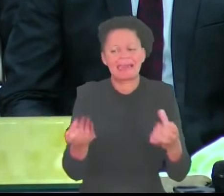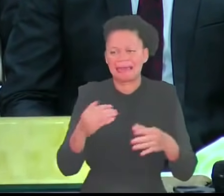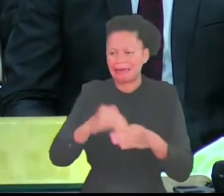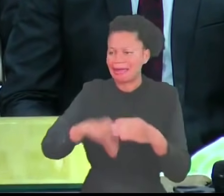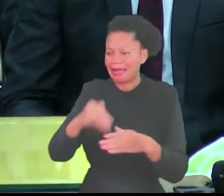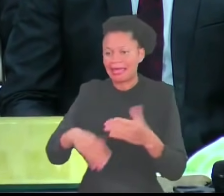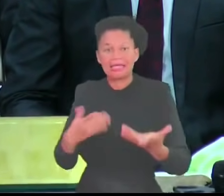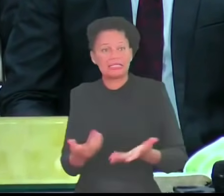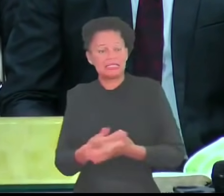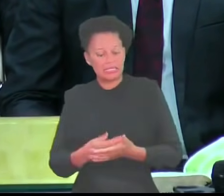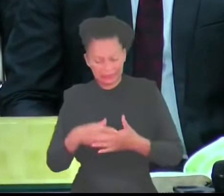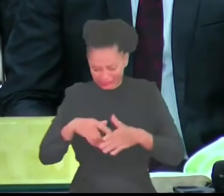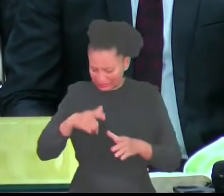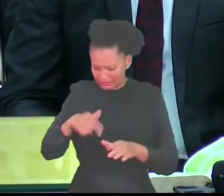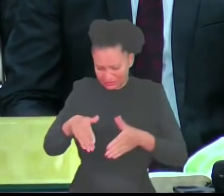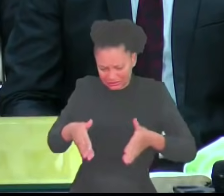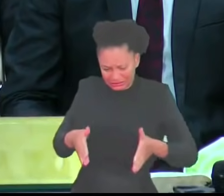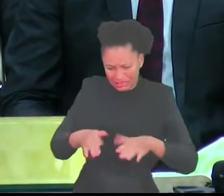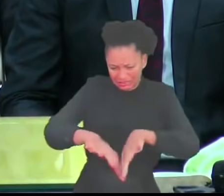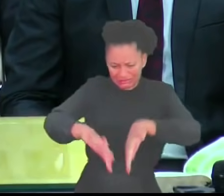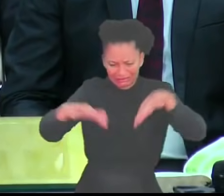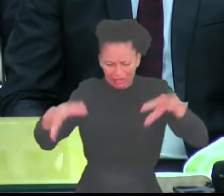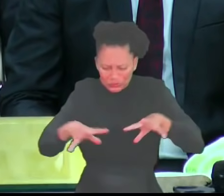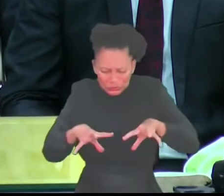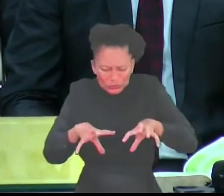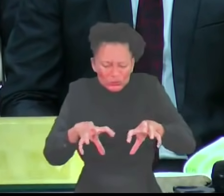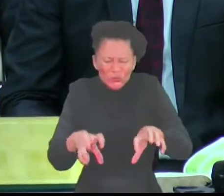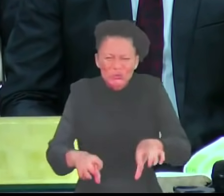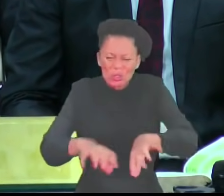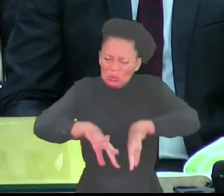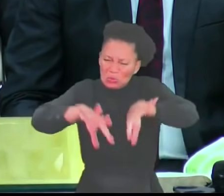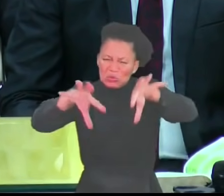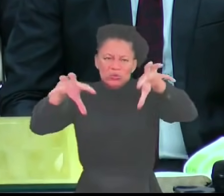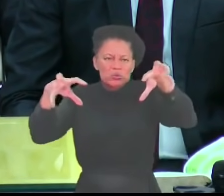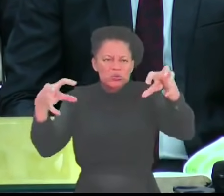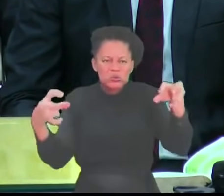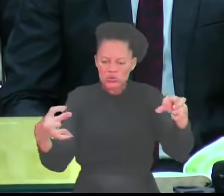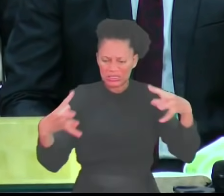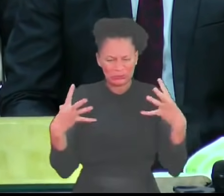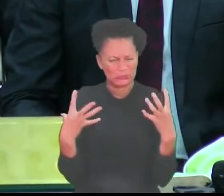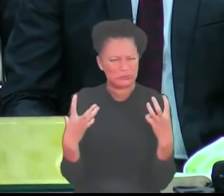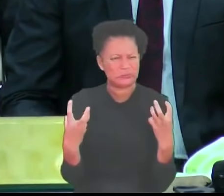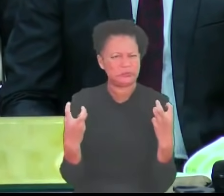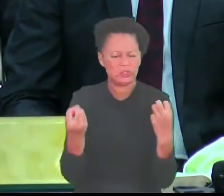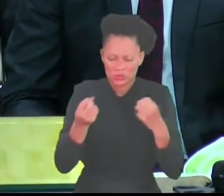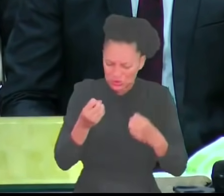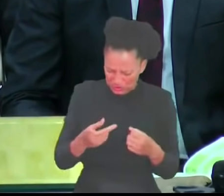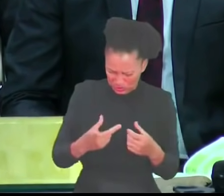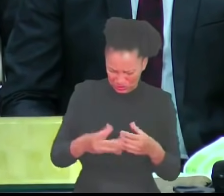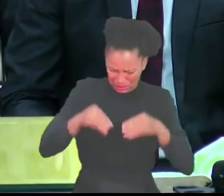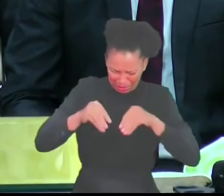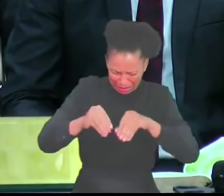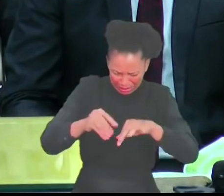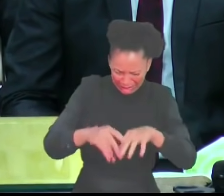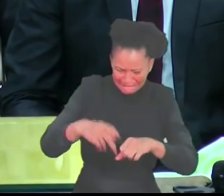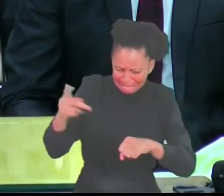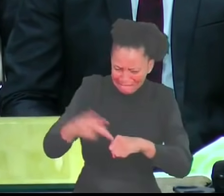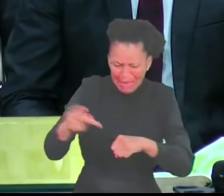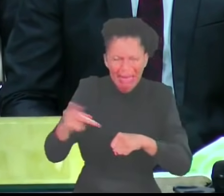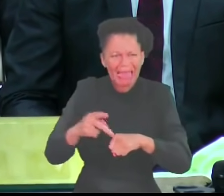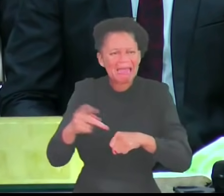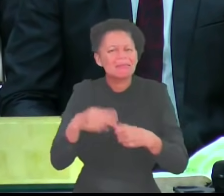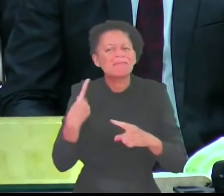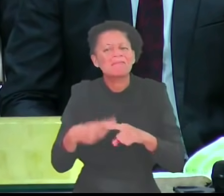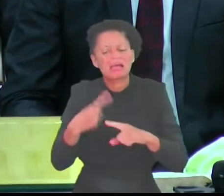buracos naquele leito de rio seco, naquele leito de rio que não tinha nada, só areia, só pedra? Para que fazer